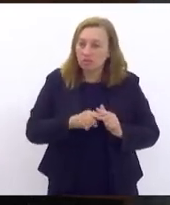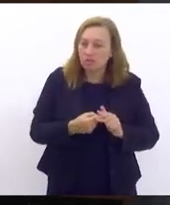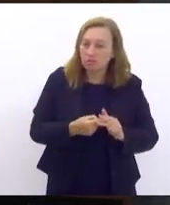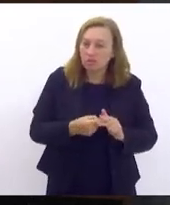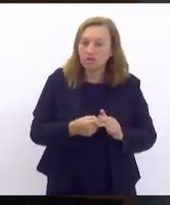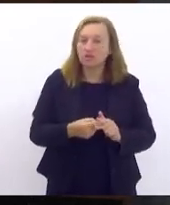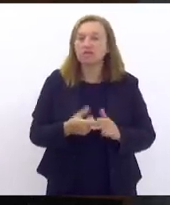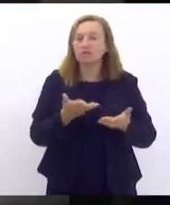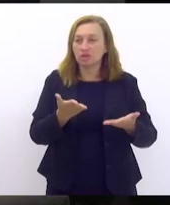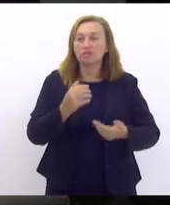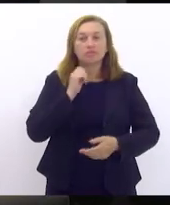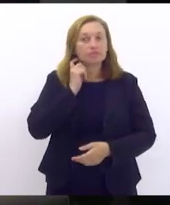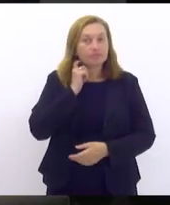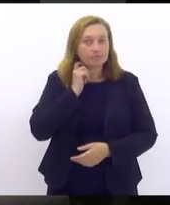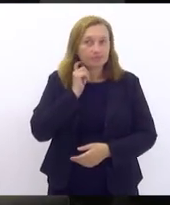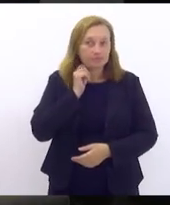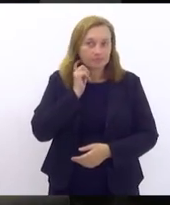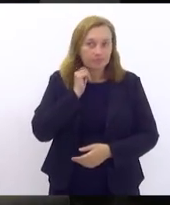aperfeiçoada por essa.